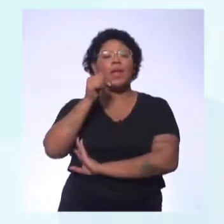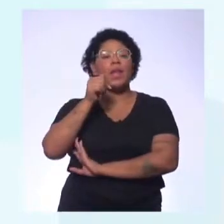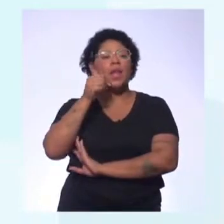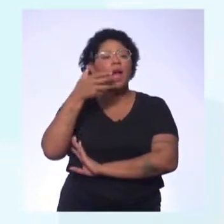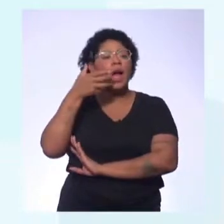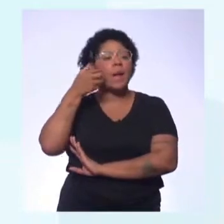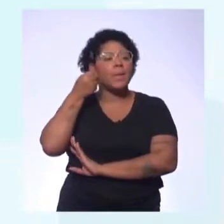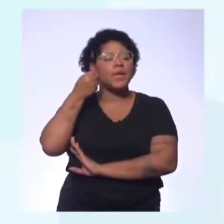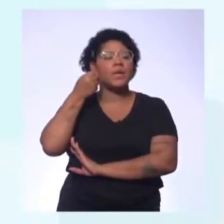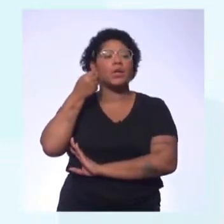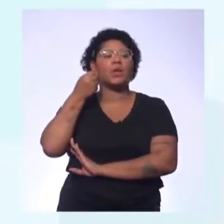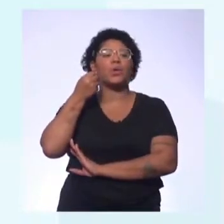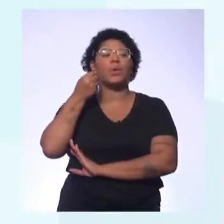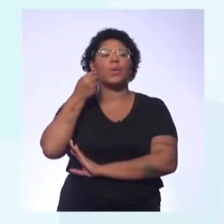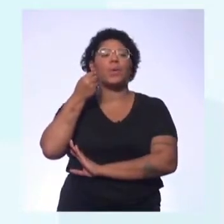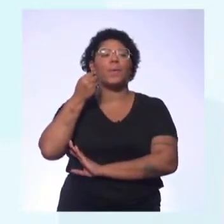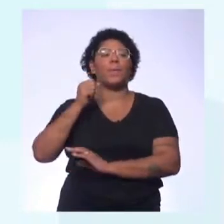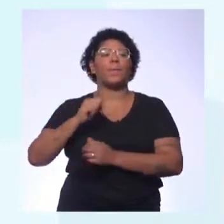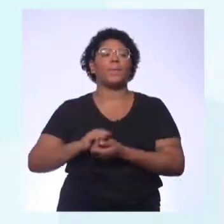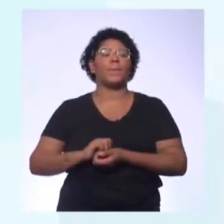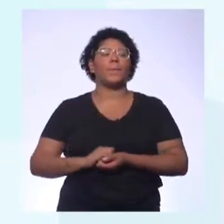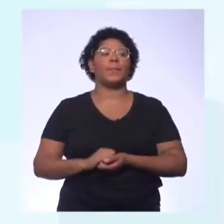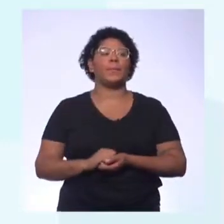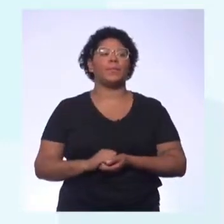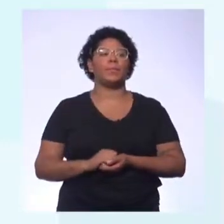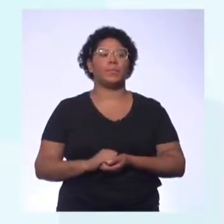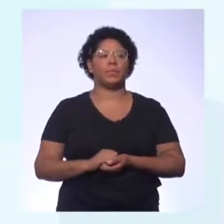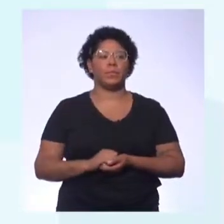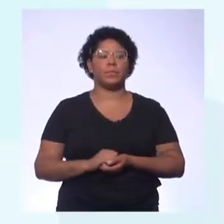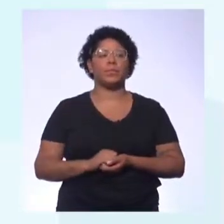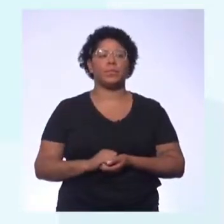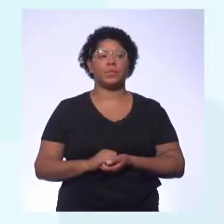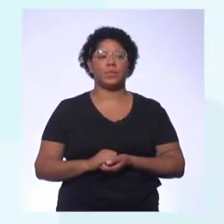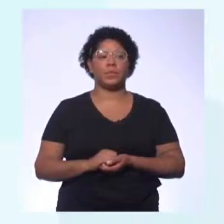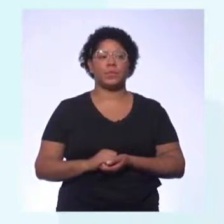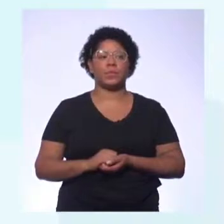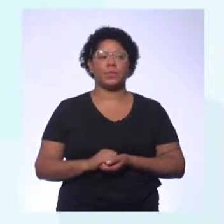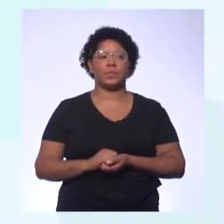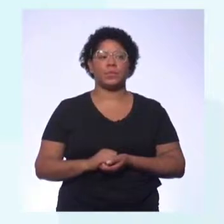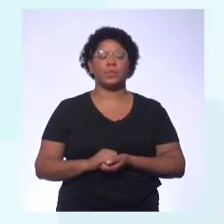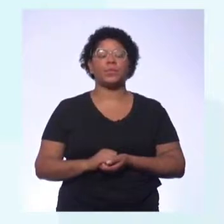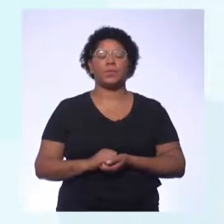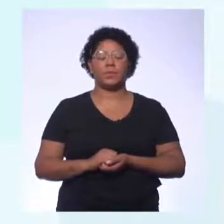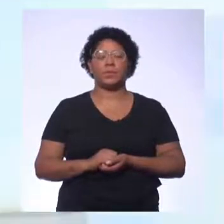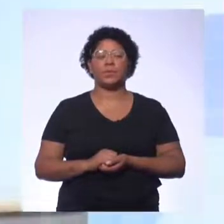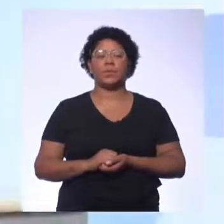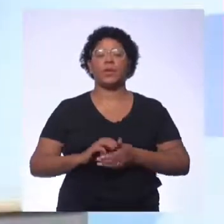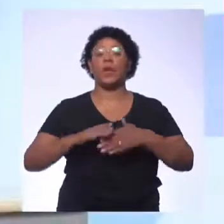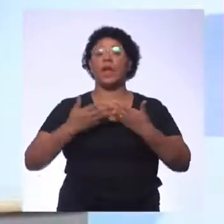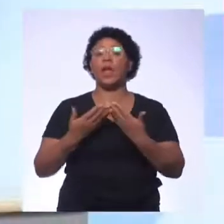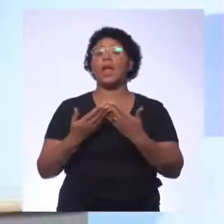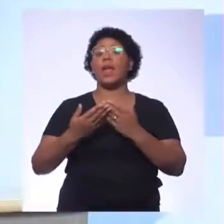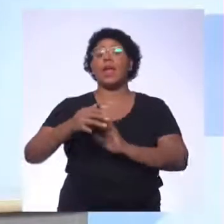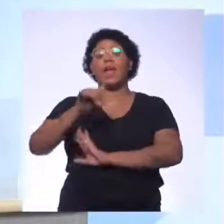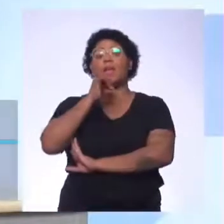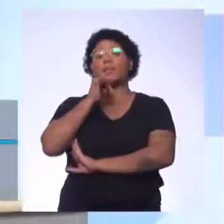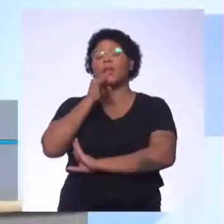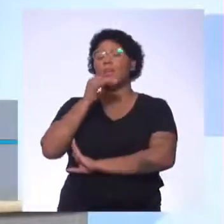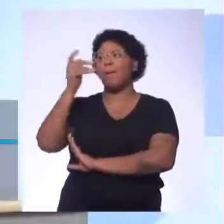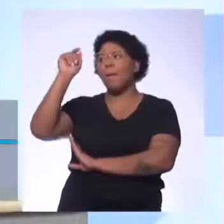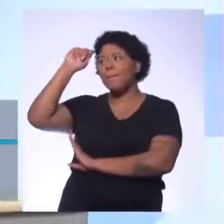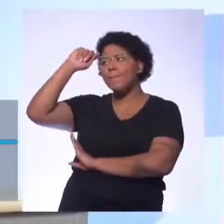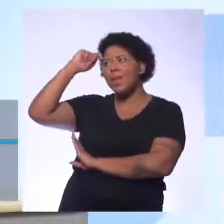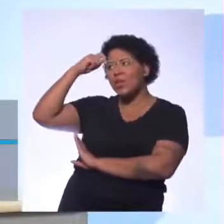ou preto, né? Depende aí de cada um como vai pronunciar. Então, eu vou falar as duas, tá? Se eu estiver errada, me corrijam,